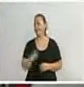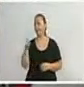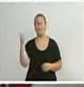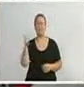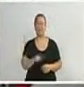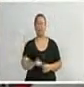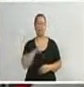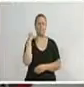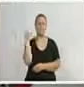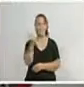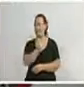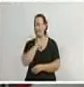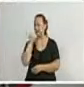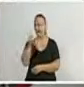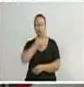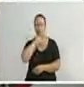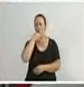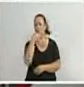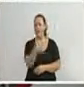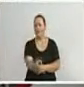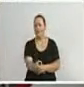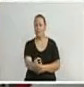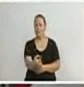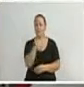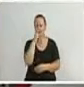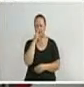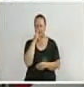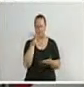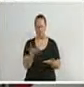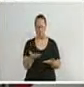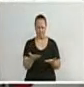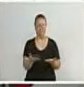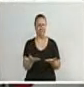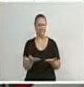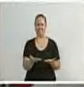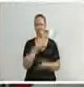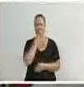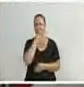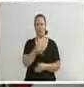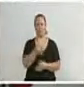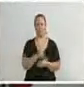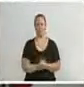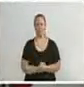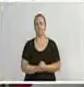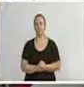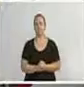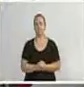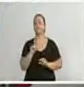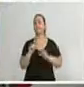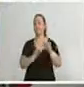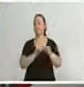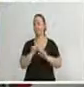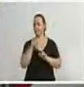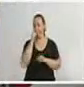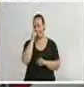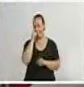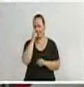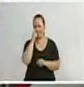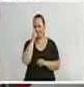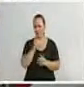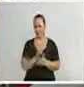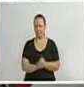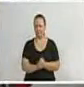catastrófico, melhor dizendo, e que nos deixa impotentes, é que, na medida do tolhimento da